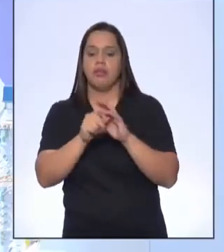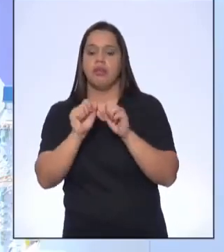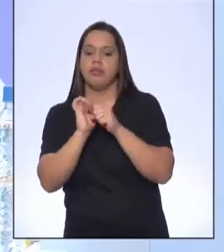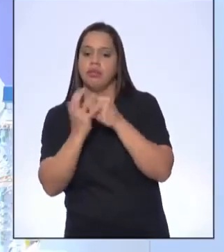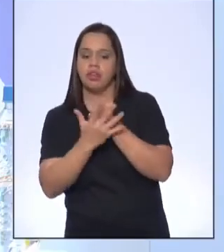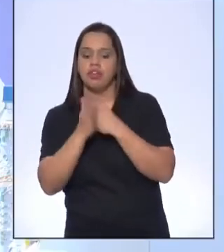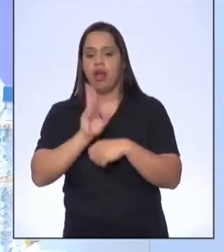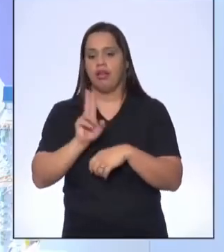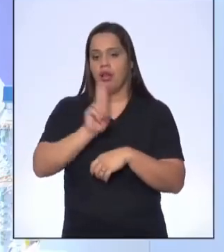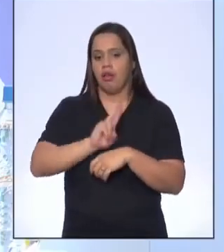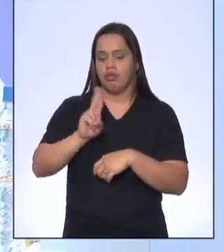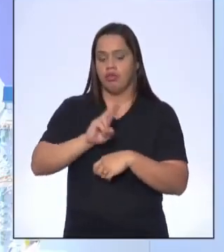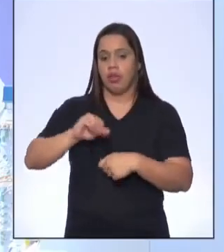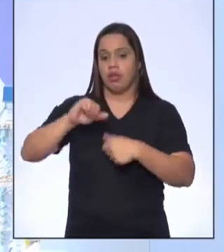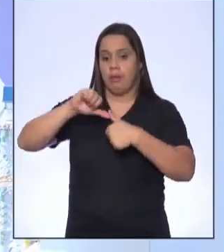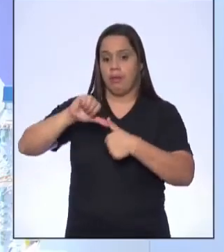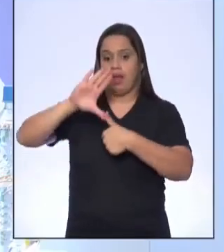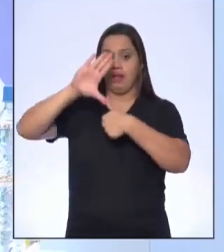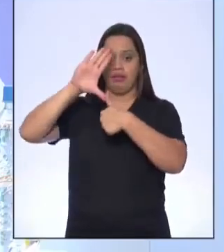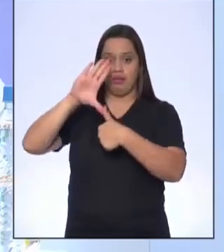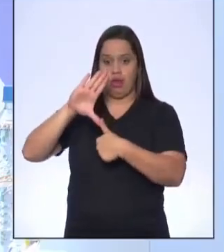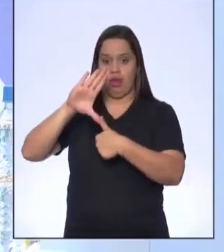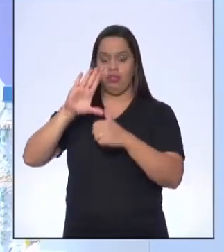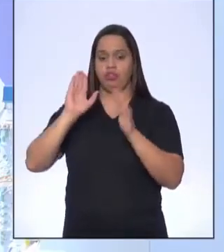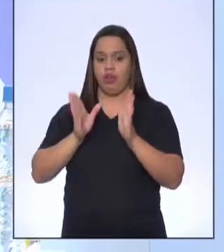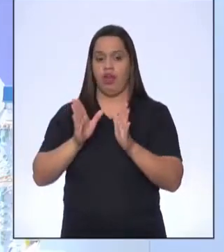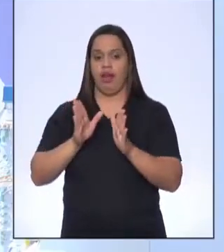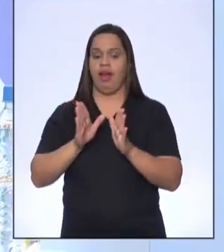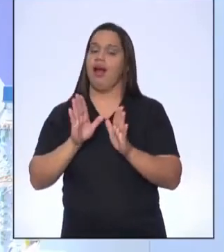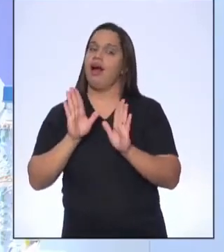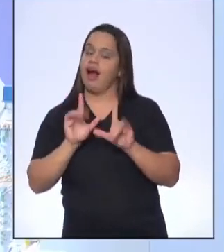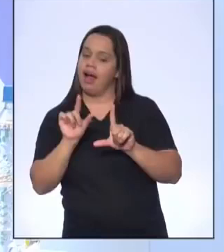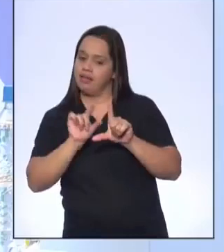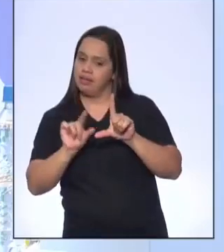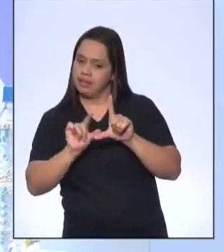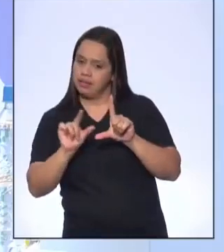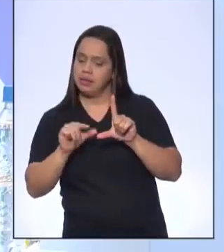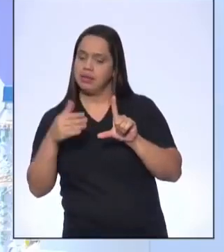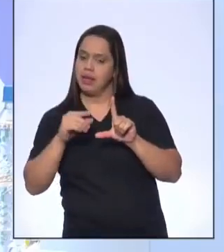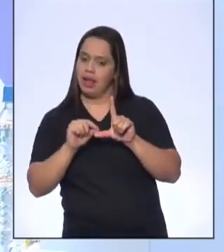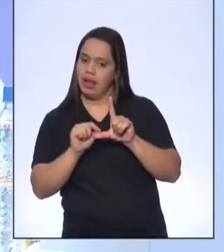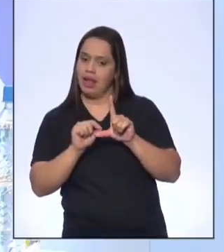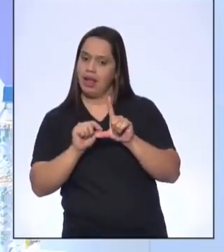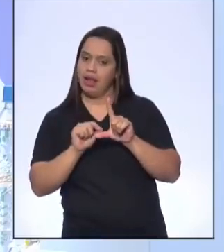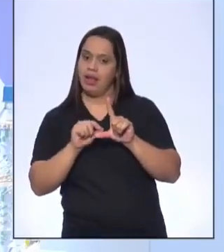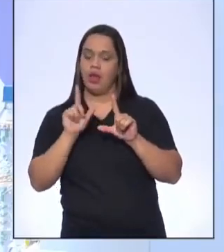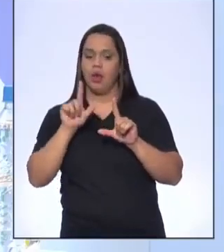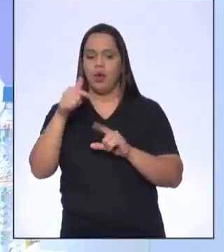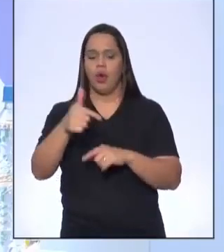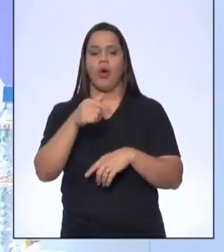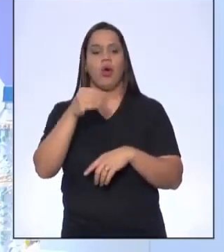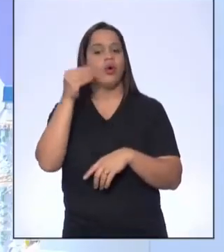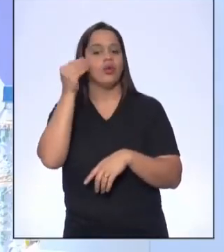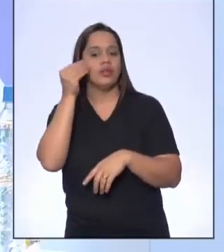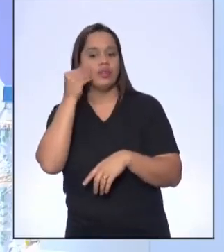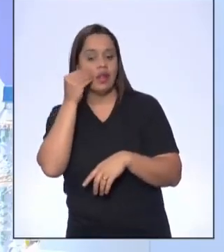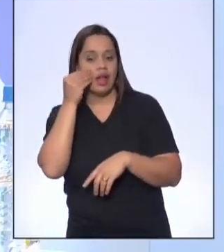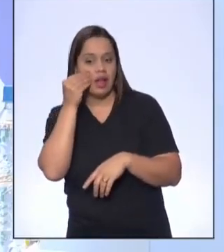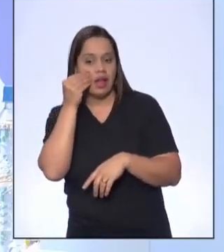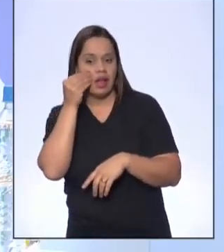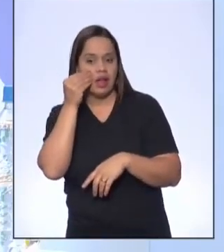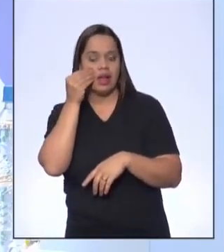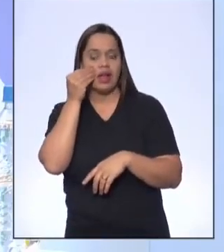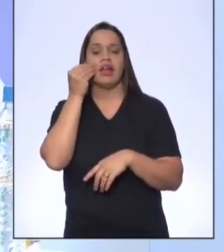usada na América do Norte. Então, ele já está um Uma pouquinho legenda. além. Sim. Teste de vacina para a